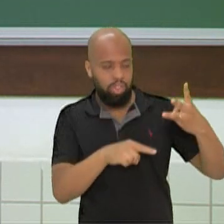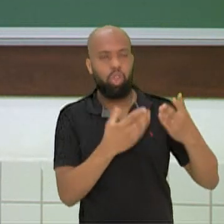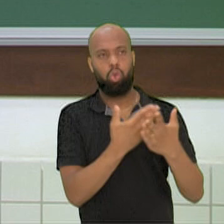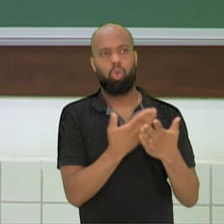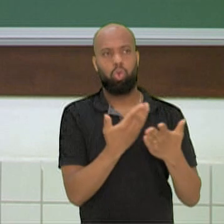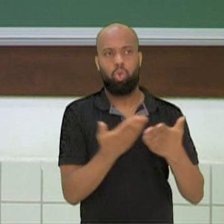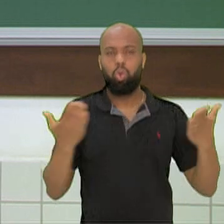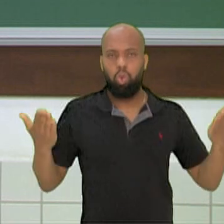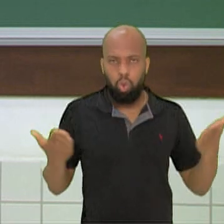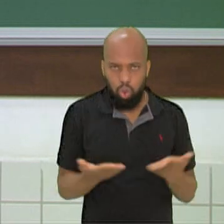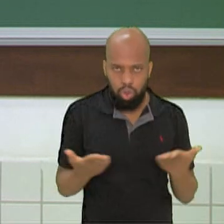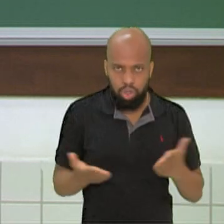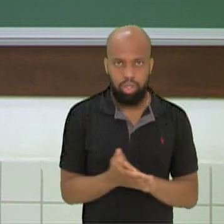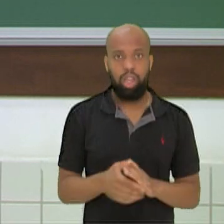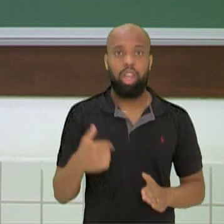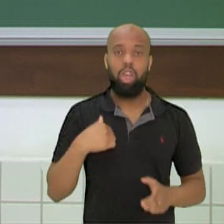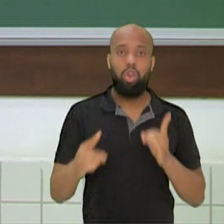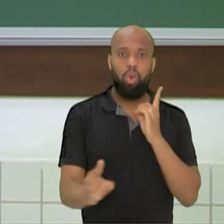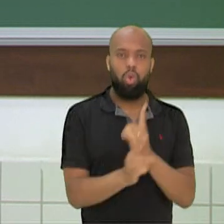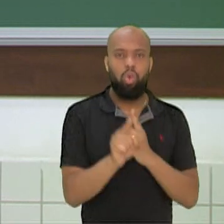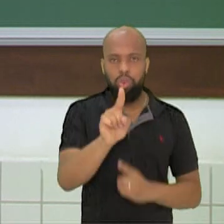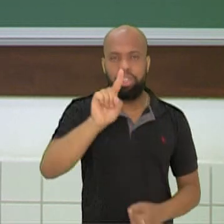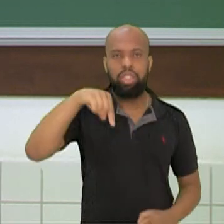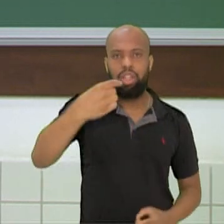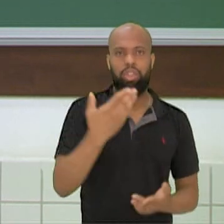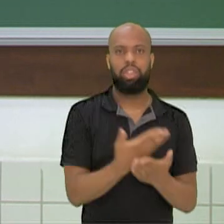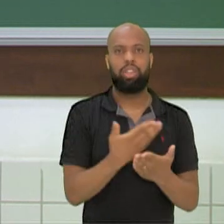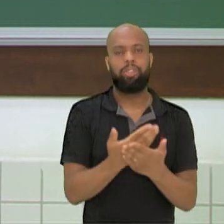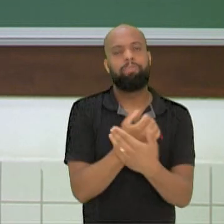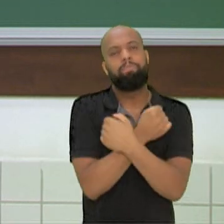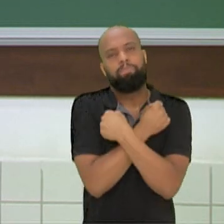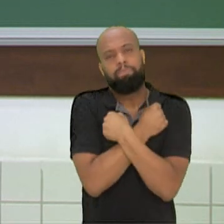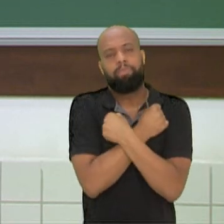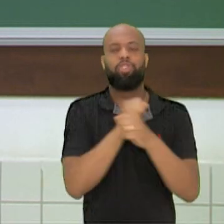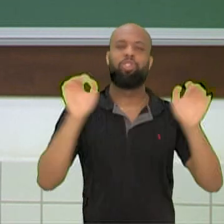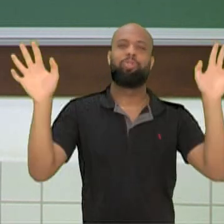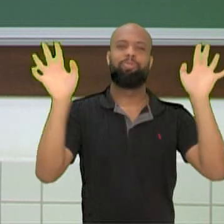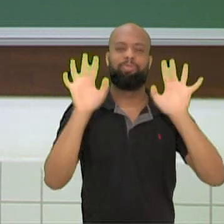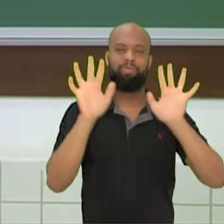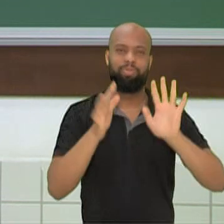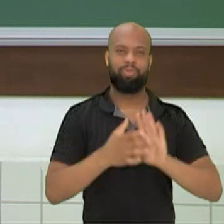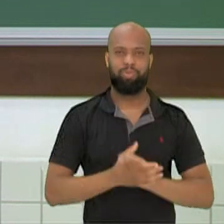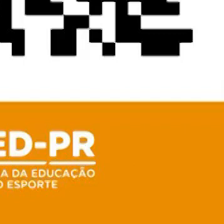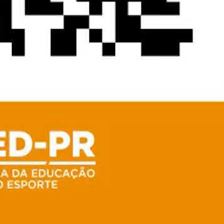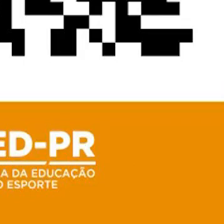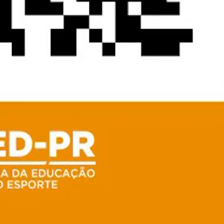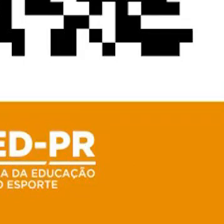reverberação. Então, aguardo vocês na próxima aula. Um grande abraço e até a próxima!